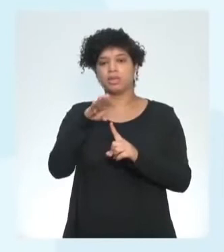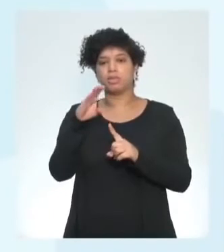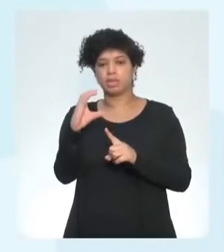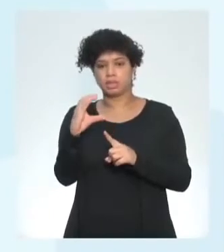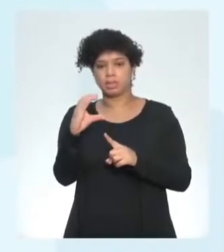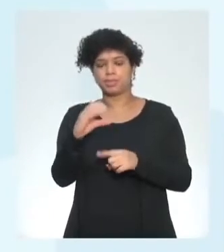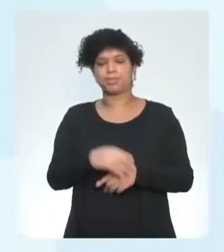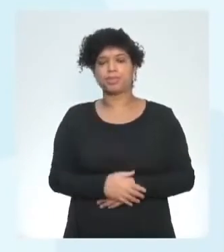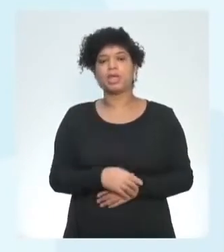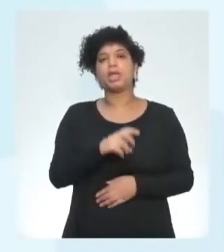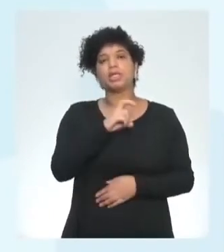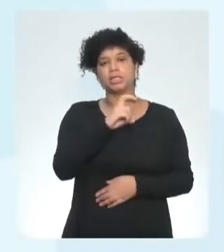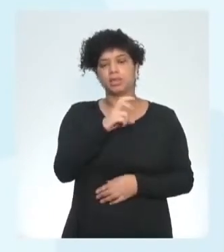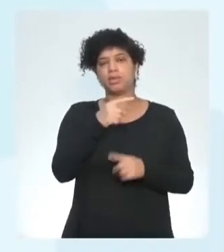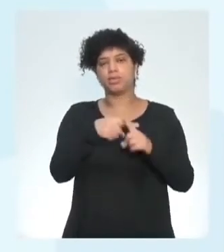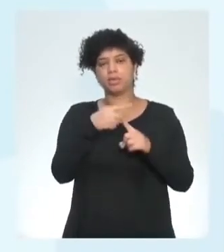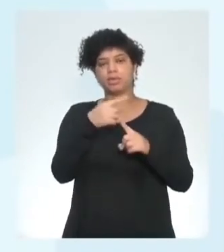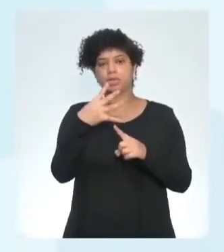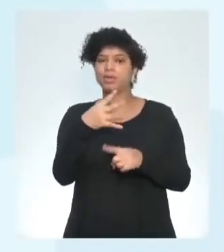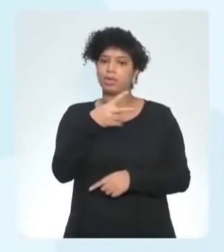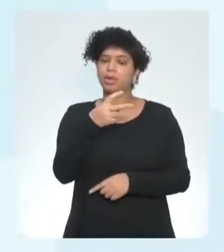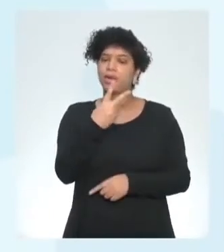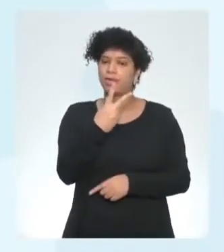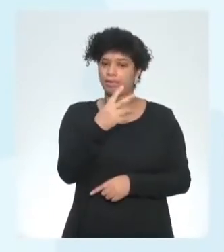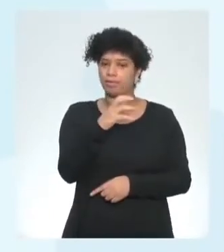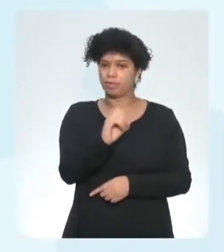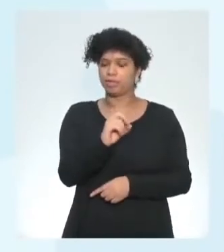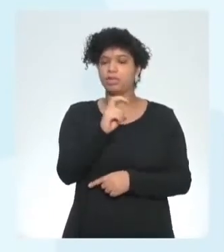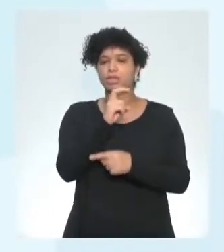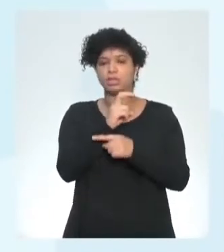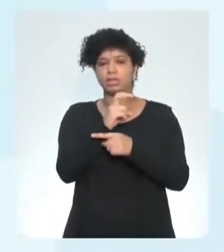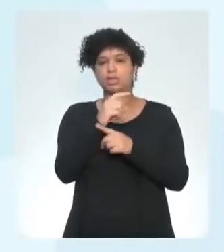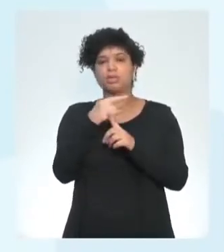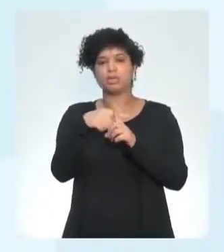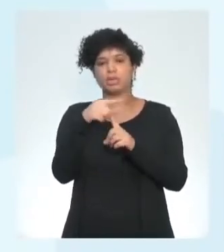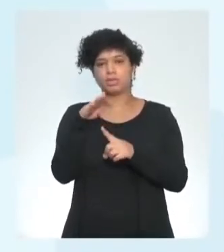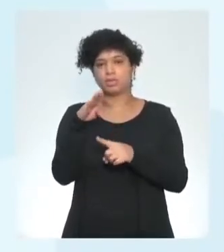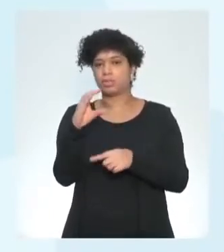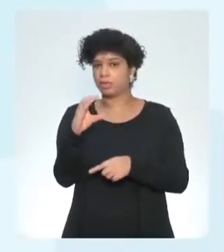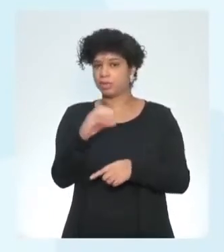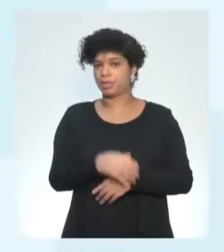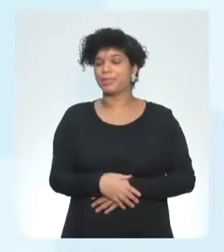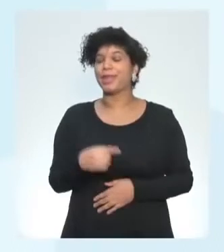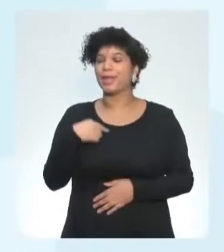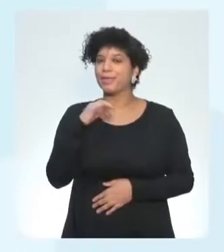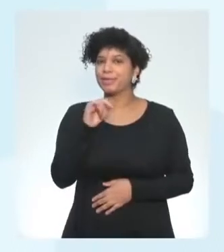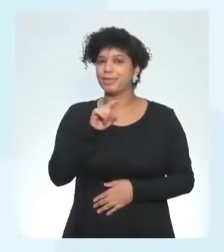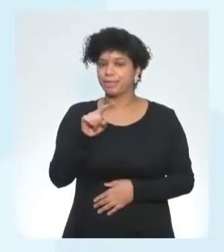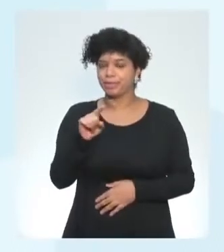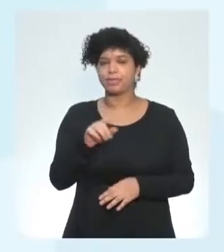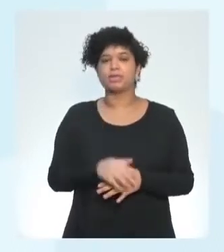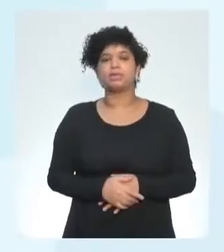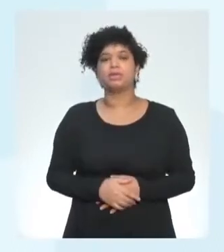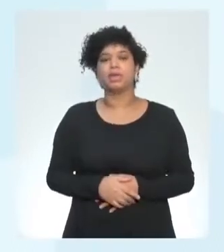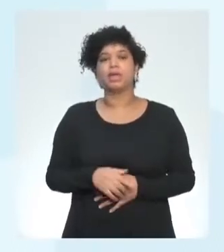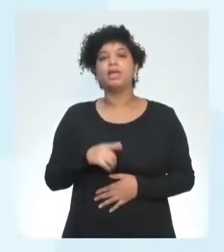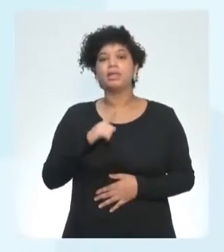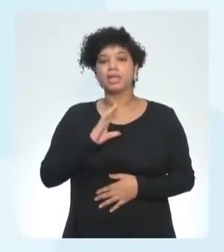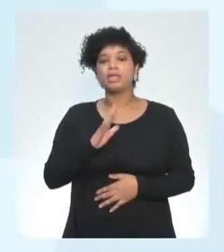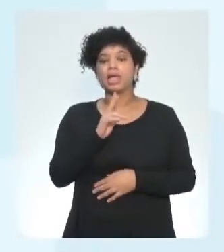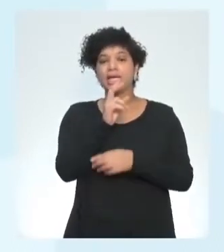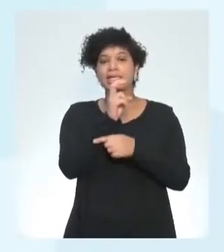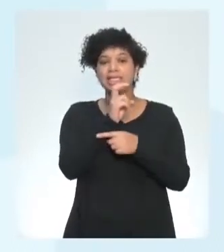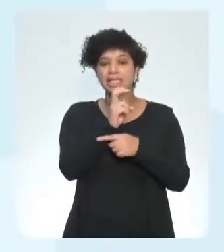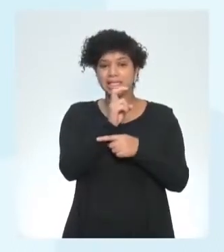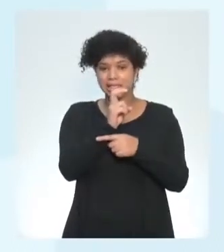20, né? Costuma dar 20. 5 mais BC. Ó, pessoal, eu quero falar uma coisa aqui, ó. Eu tenho mais 5, eu